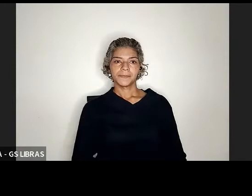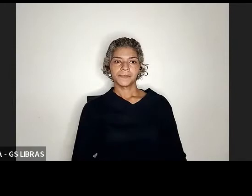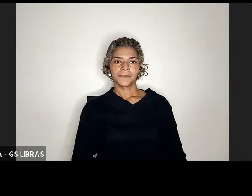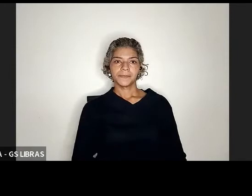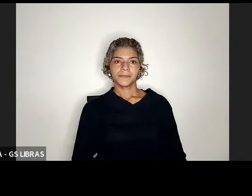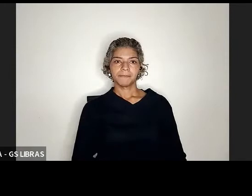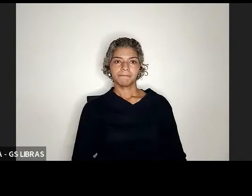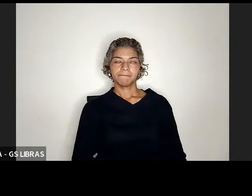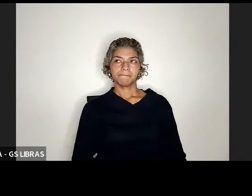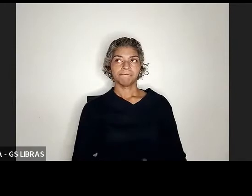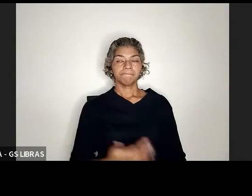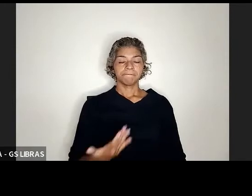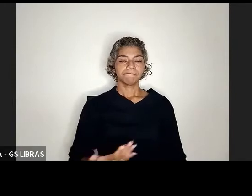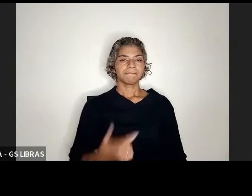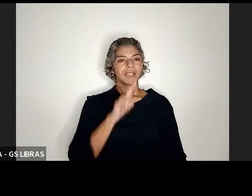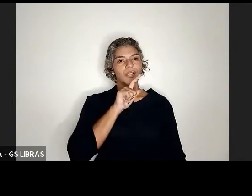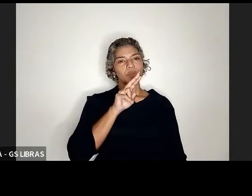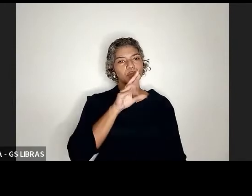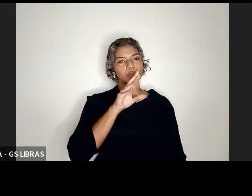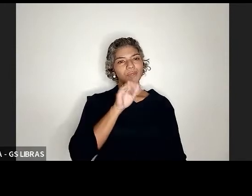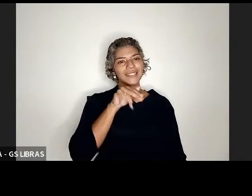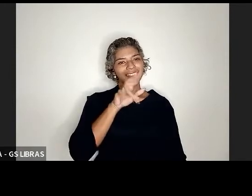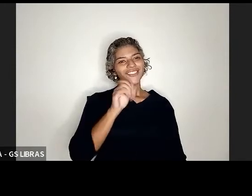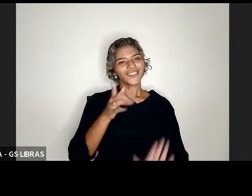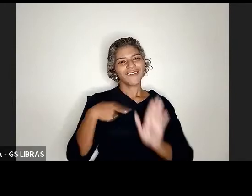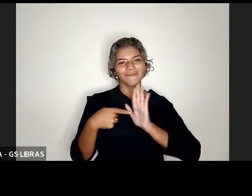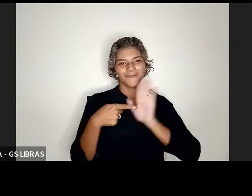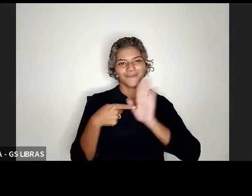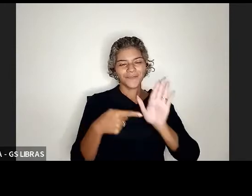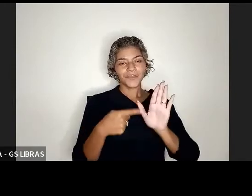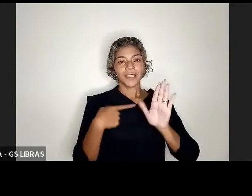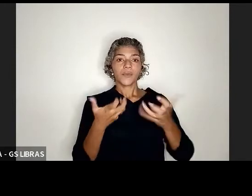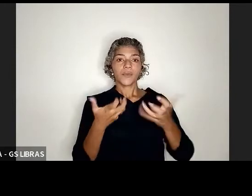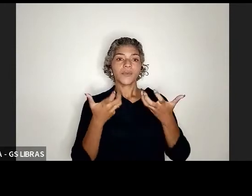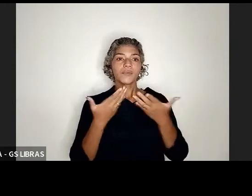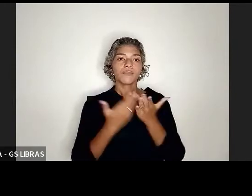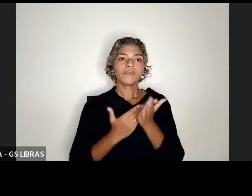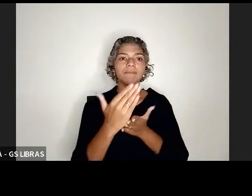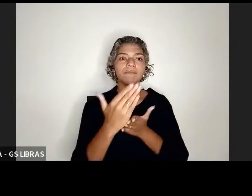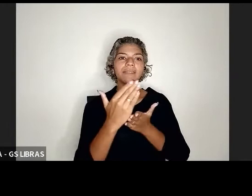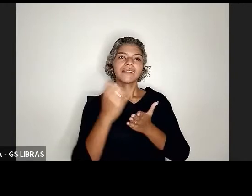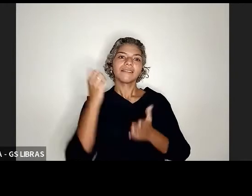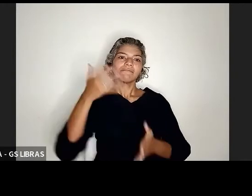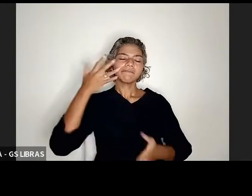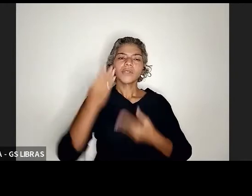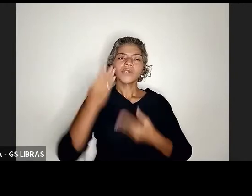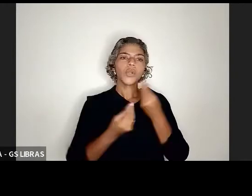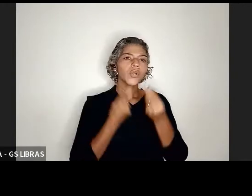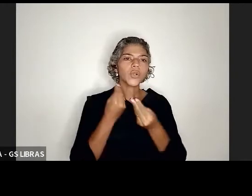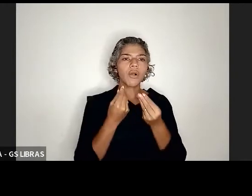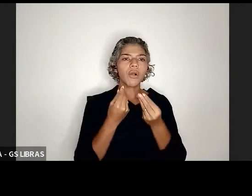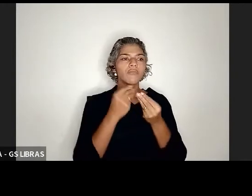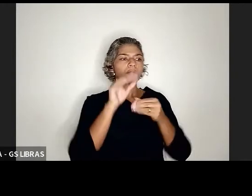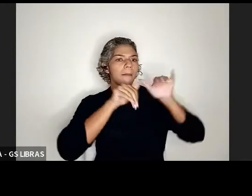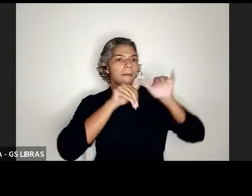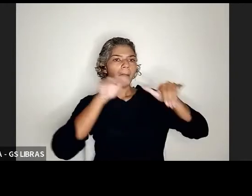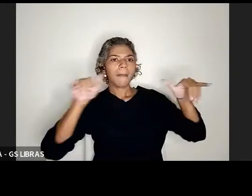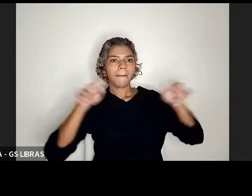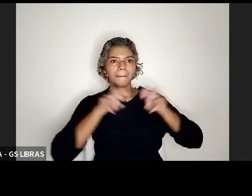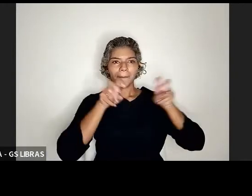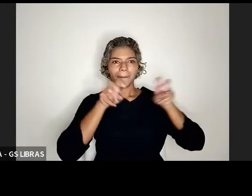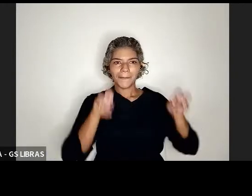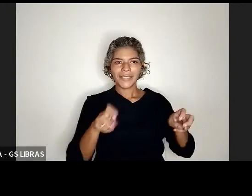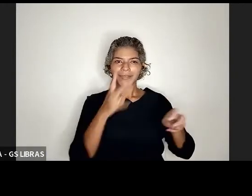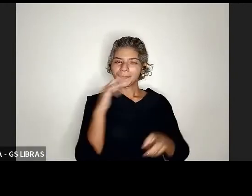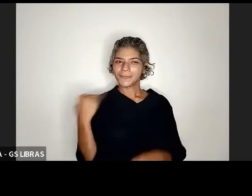A Luciana já falou, né, eu ia começar minha fala falando como foi o processo de construção e de organização dessa mesa. Então, eu acho que é muito importante a